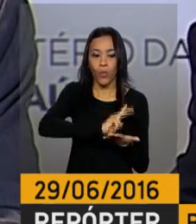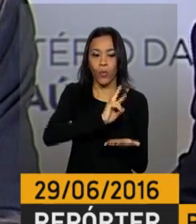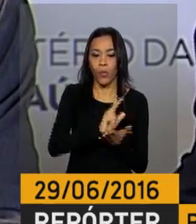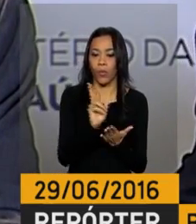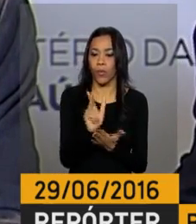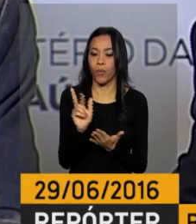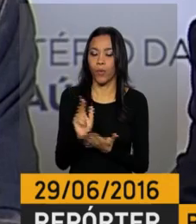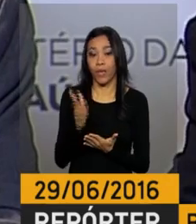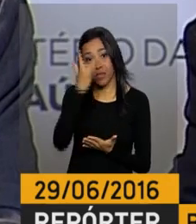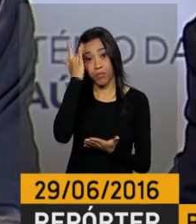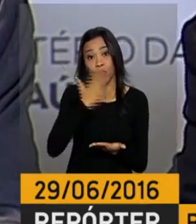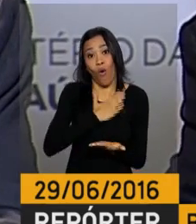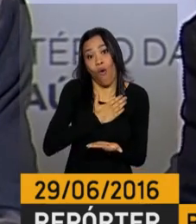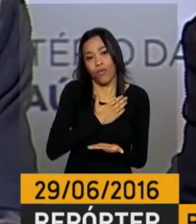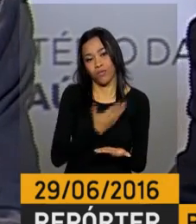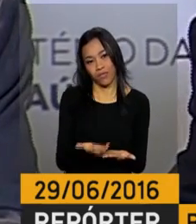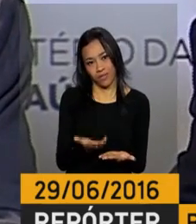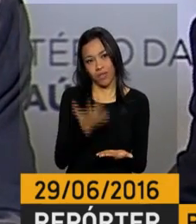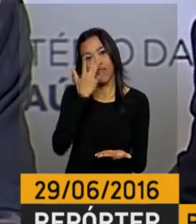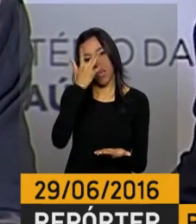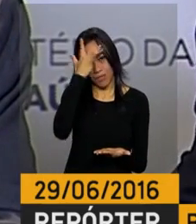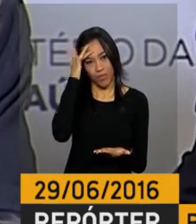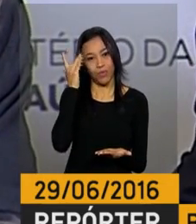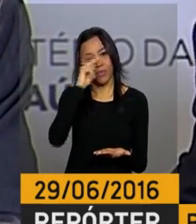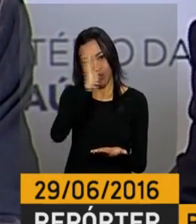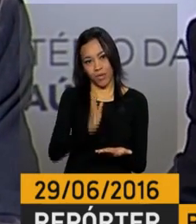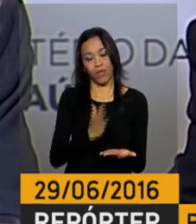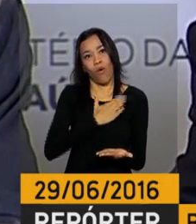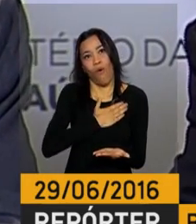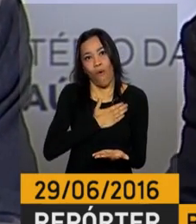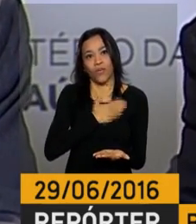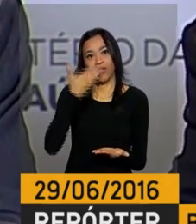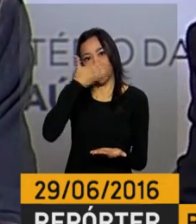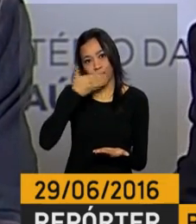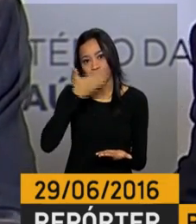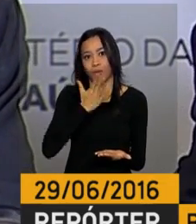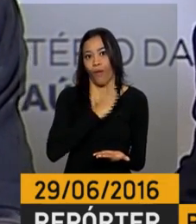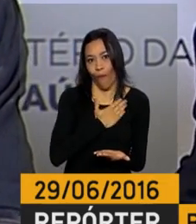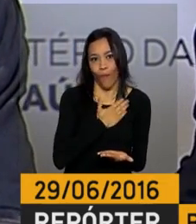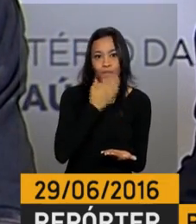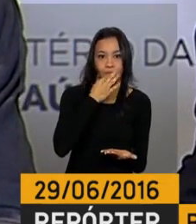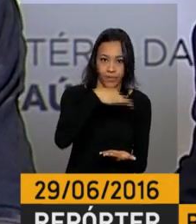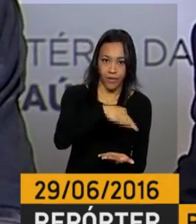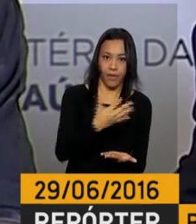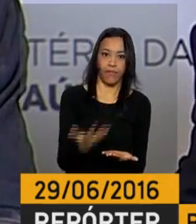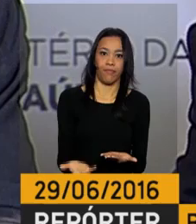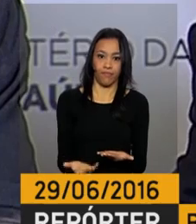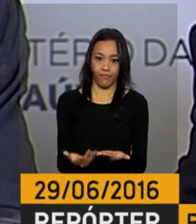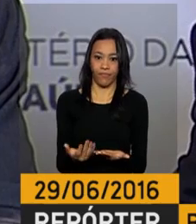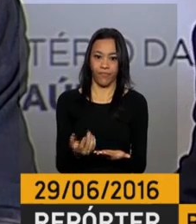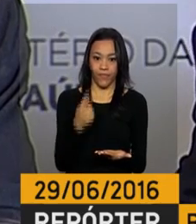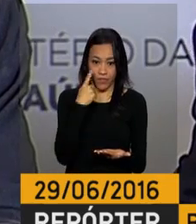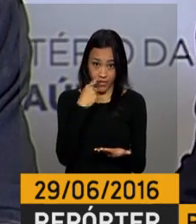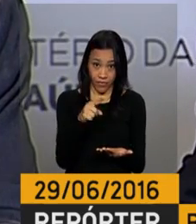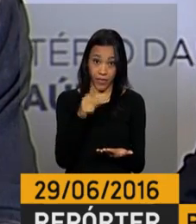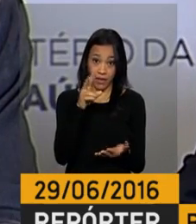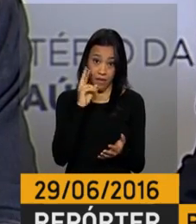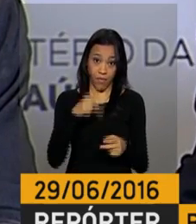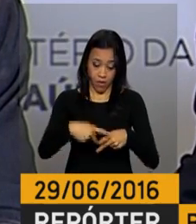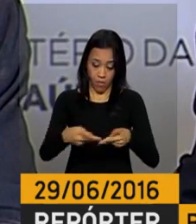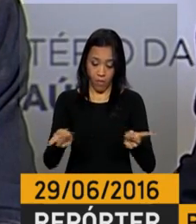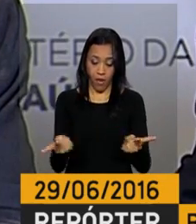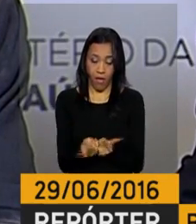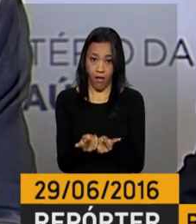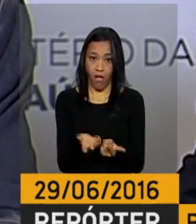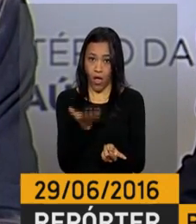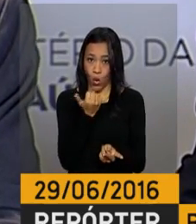pessoas gostam e brasileiro gosta de Açúcar Eu gosta de açúcar e de sal tanto é que os gestos de colocar sal e os